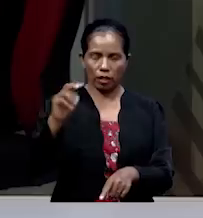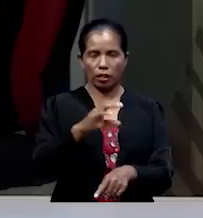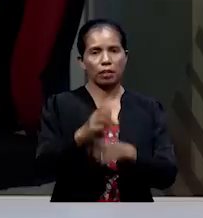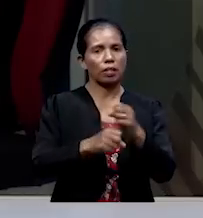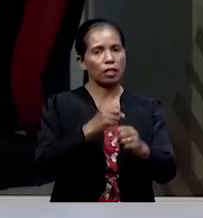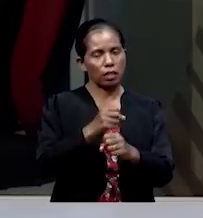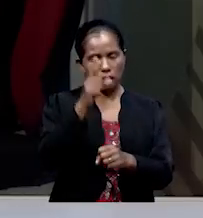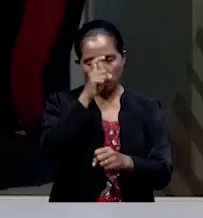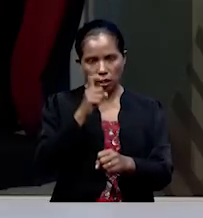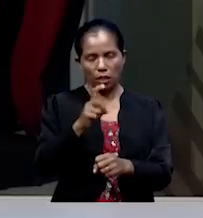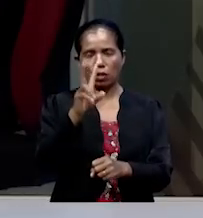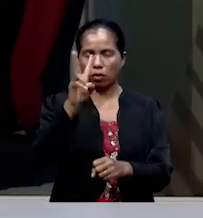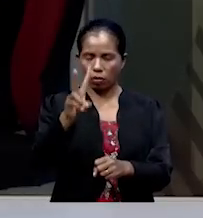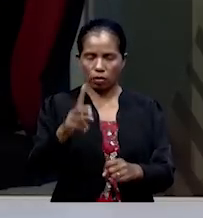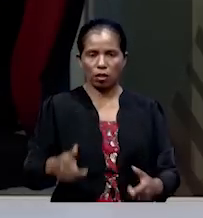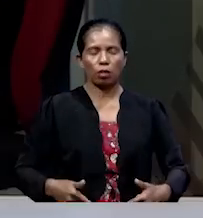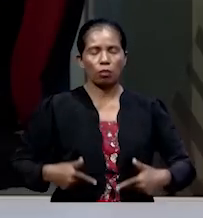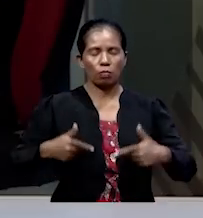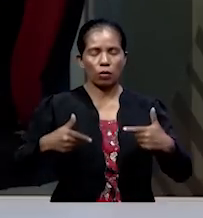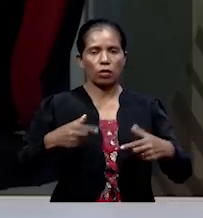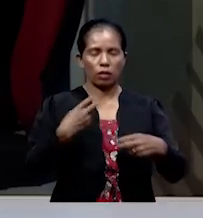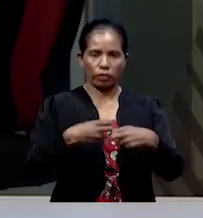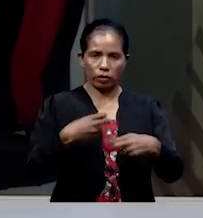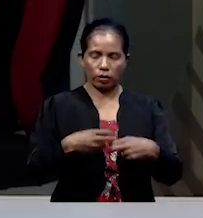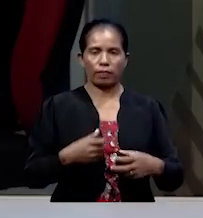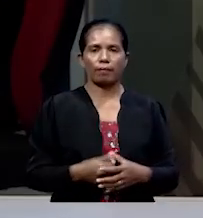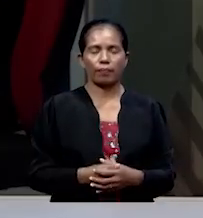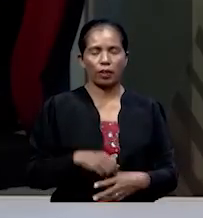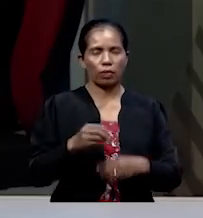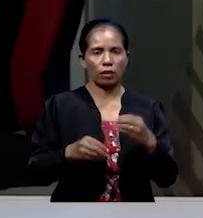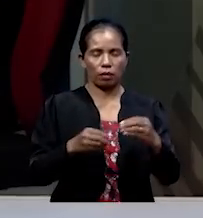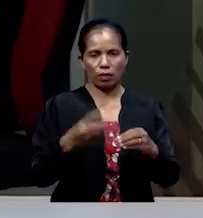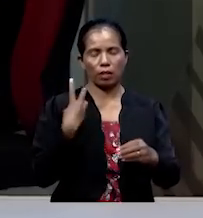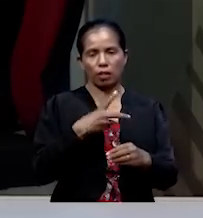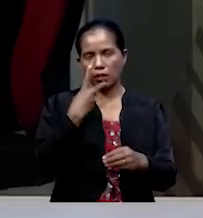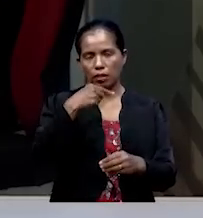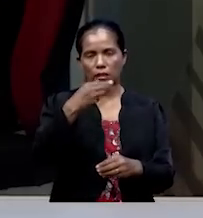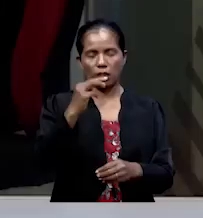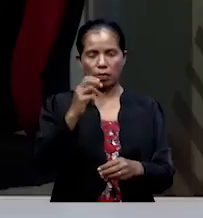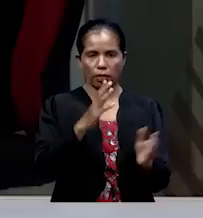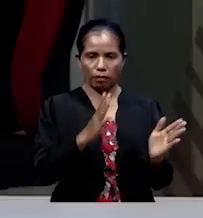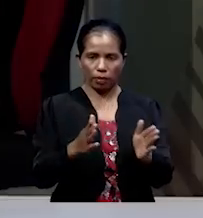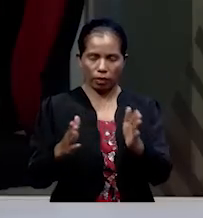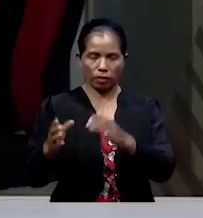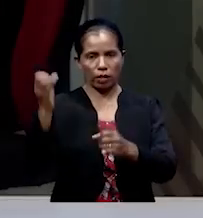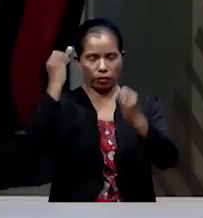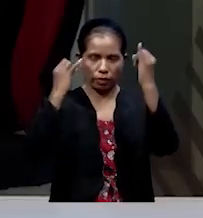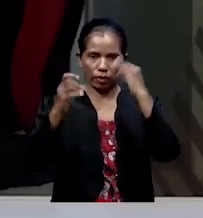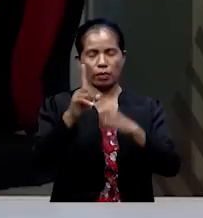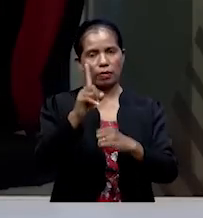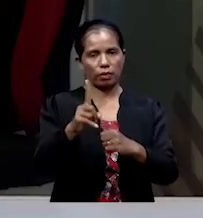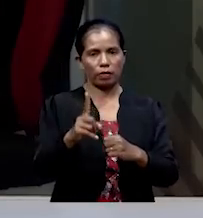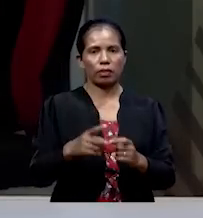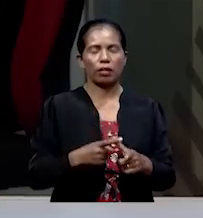en rua, obrigado tem que a la mori se condição ne be difícil. Relaciona o assunto ne, GMN prepara una pacote de informação nida. Tu